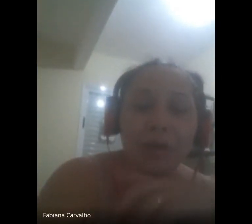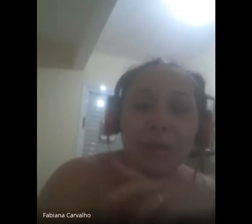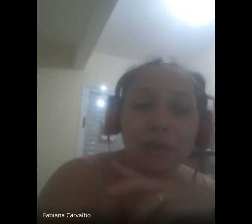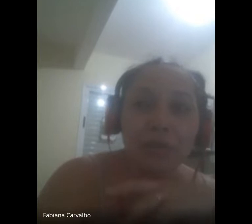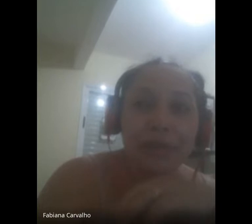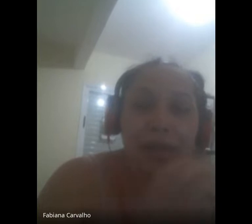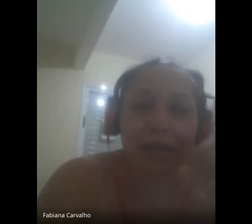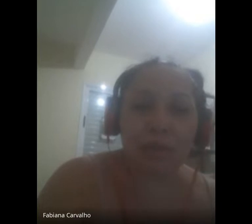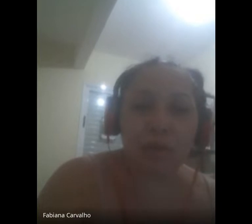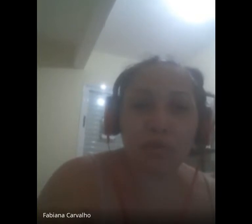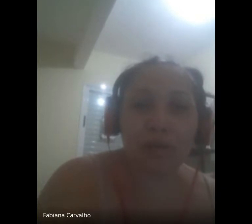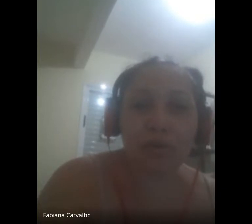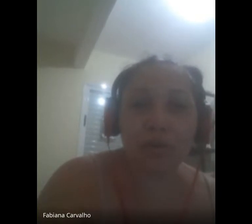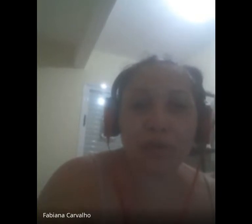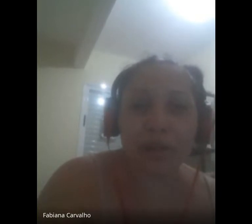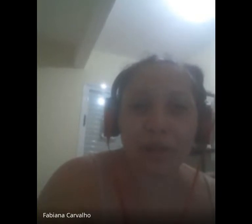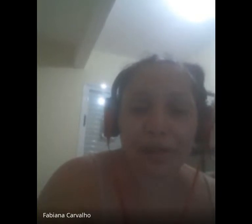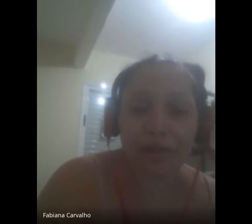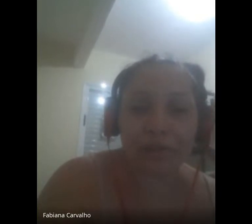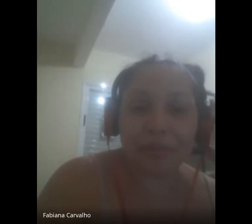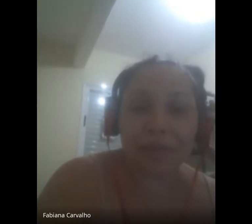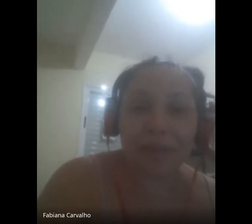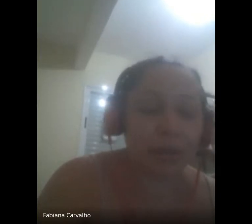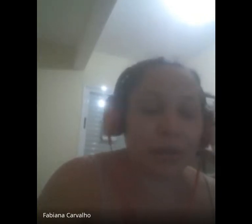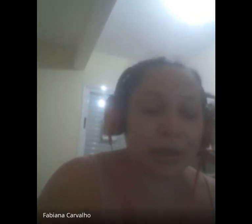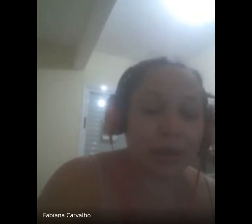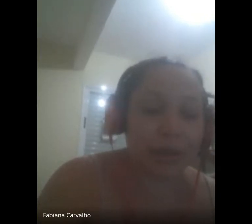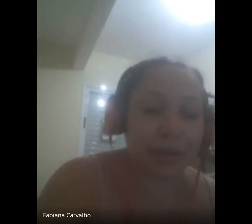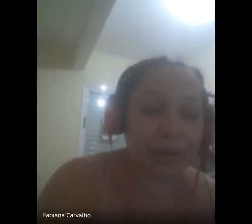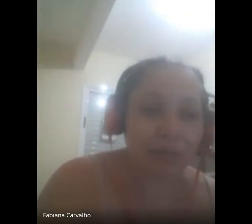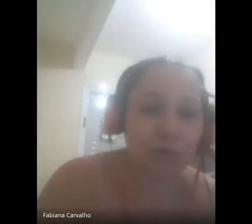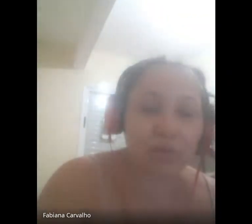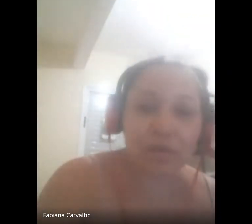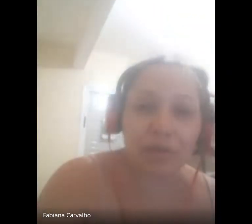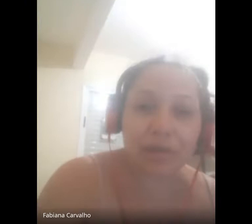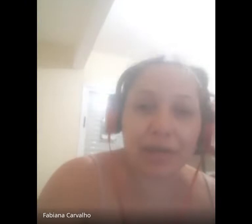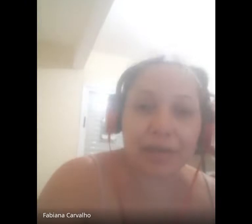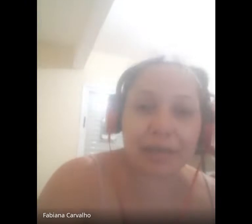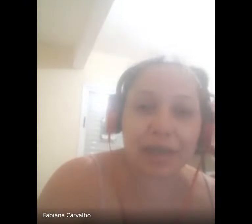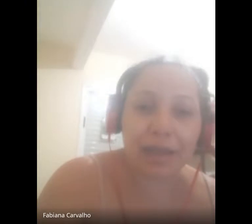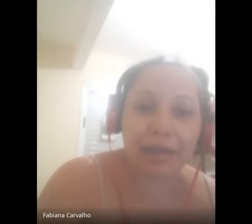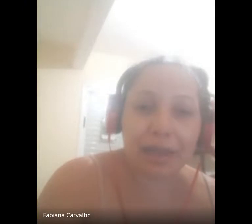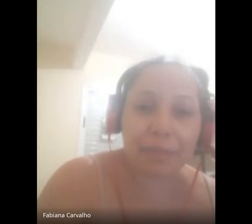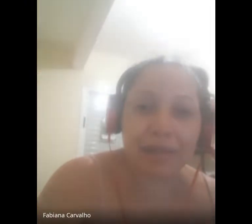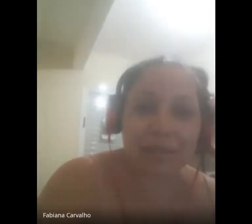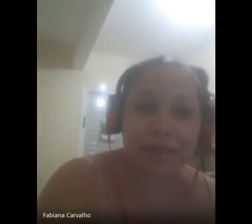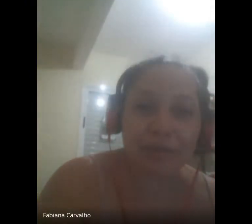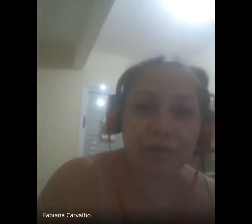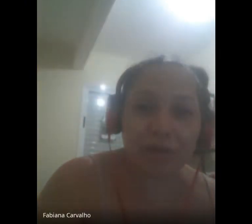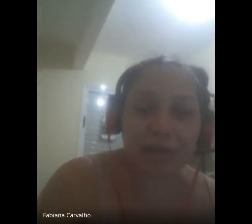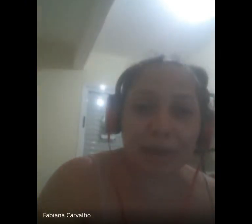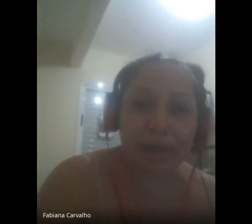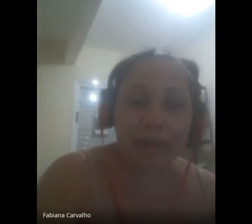Eu tenho uma dúvida em relação ao curso, que eu sou do Goiânia Oeste. E o curso de vocês, aí em